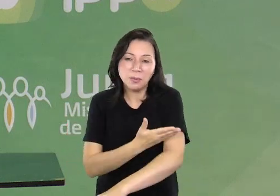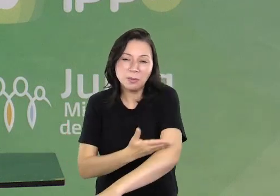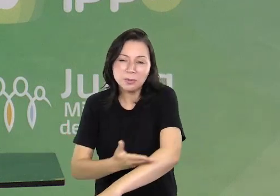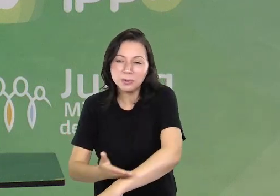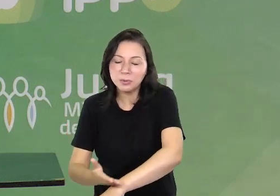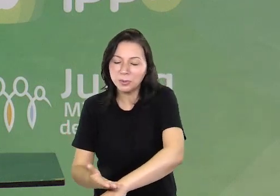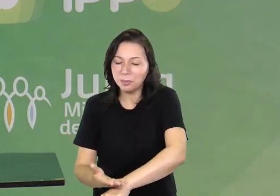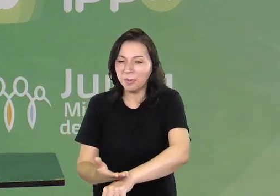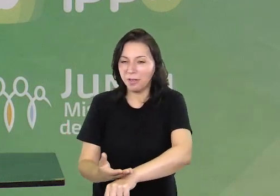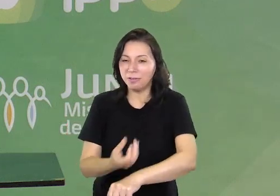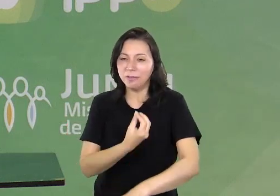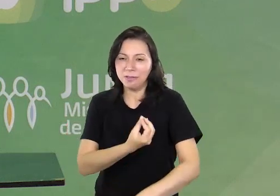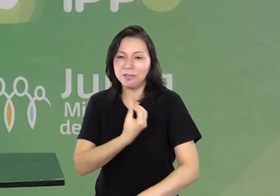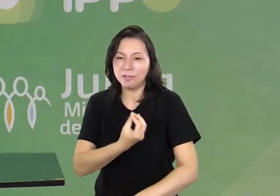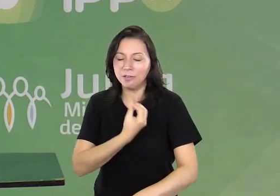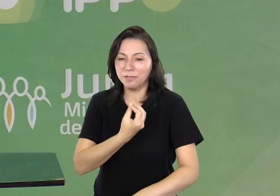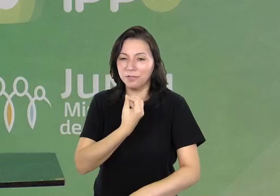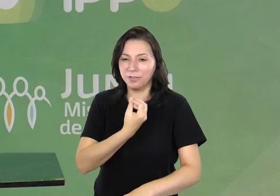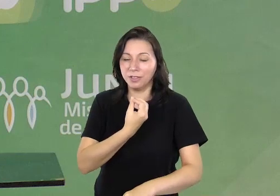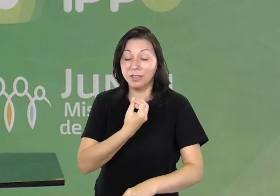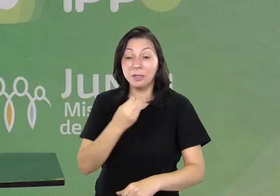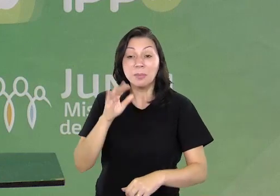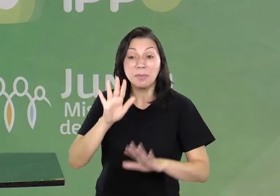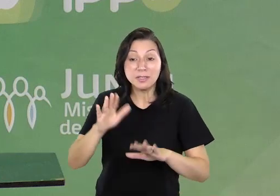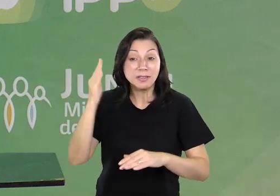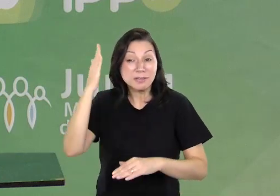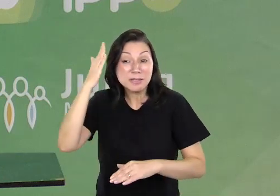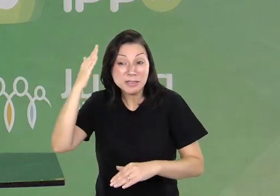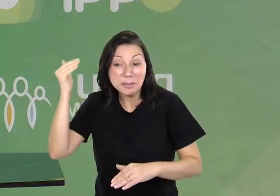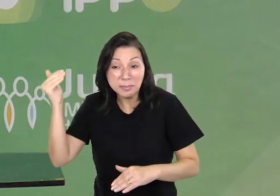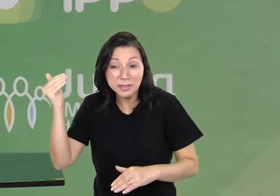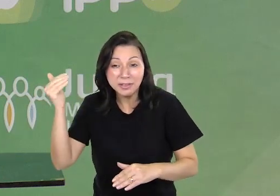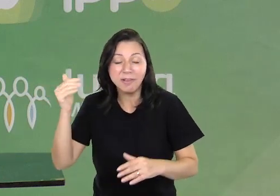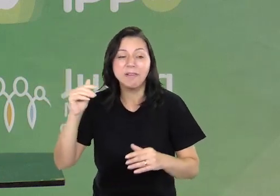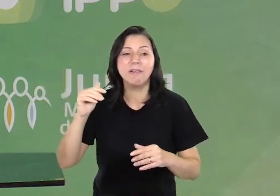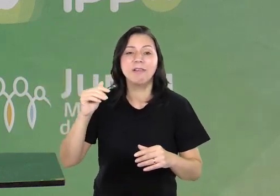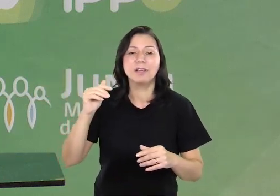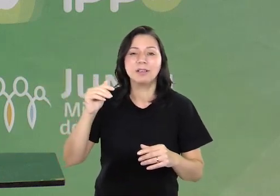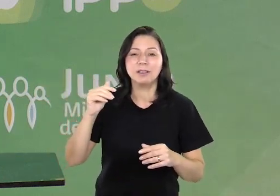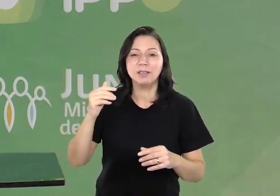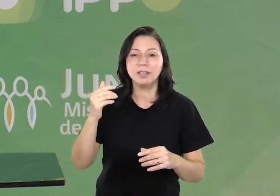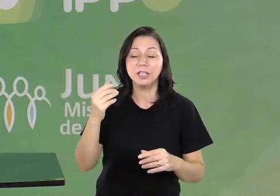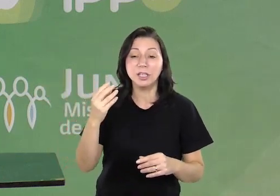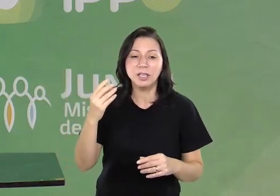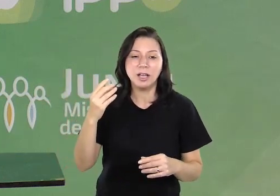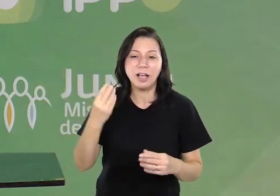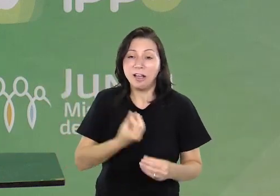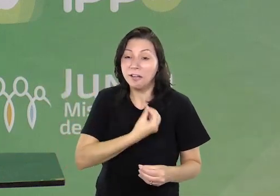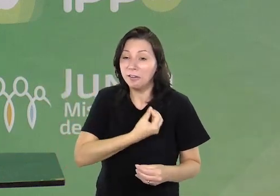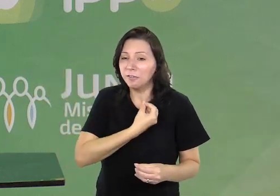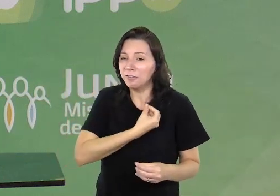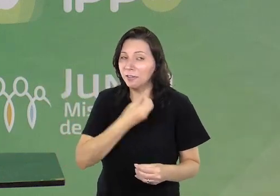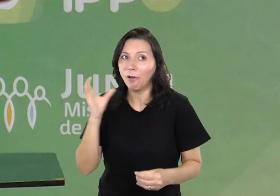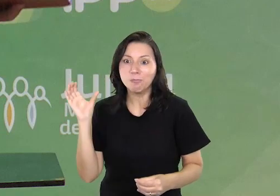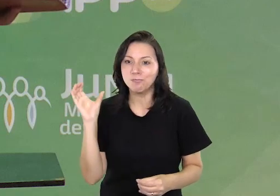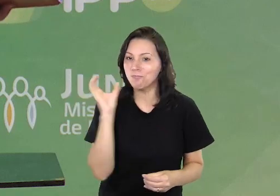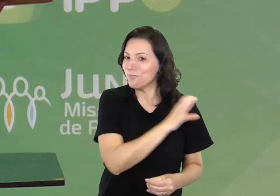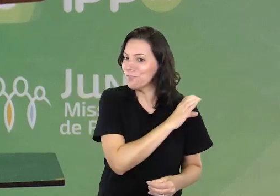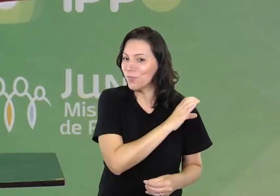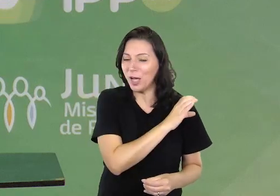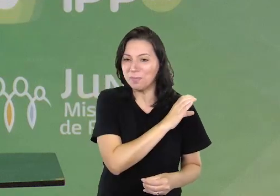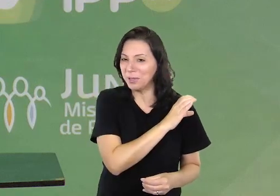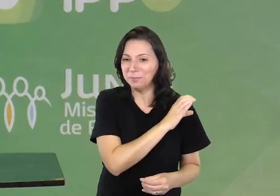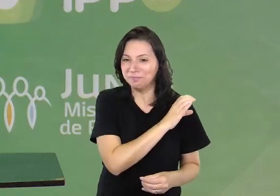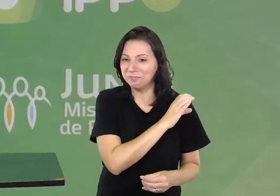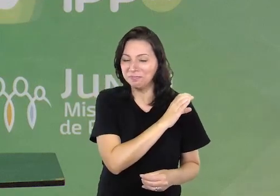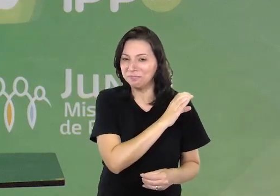anos 100 anos são poucos dias e em vez de ele usar os poucos dias da vida para remir o tempo